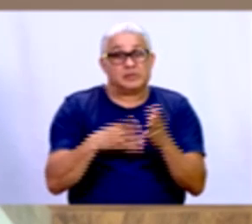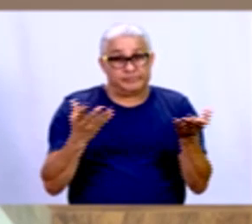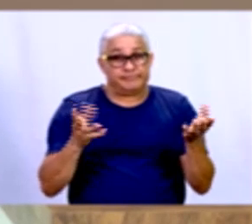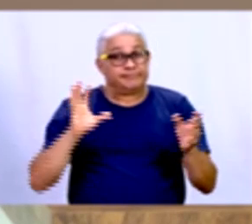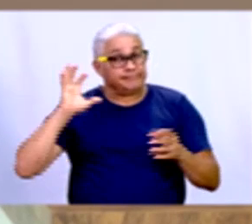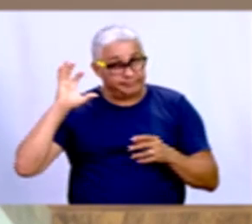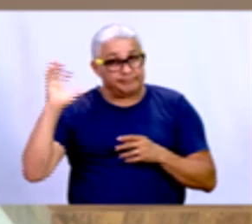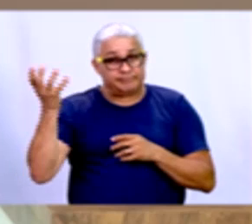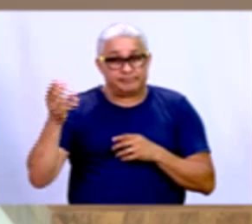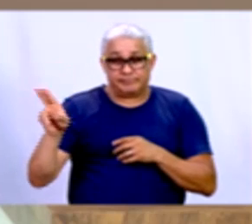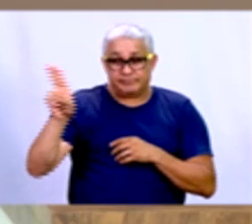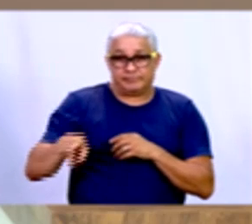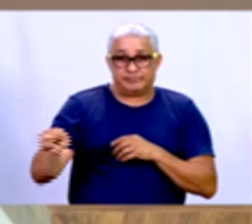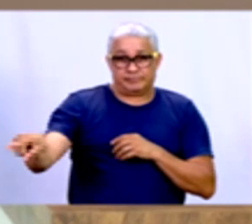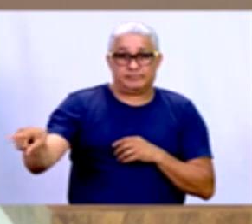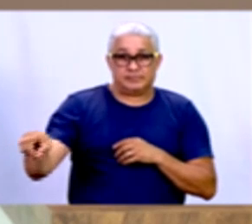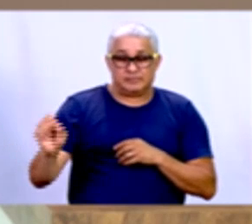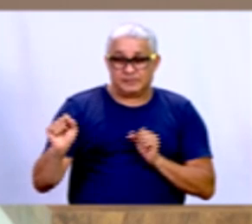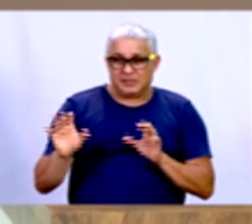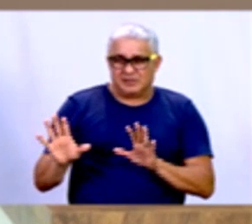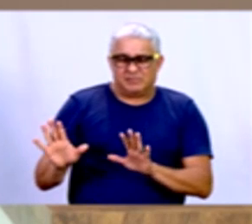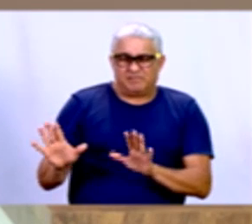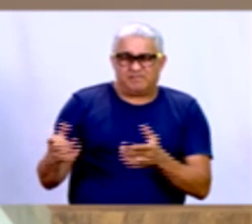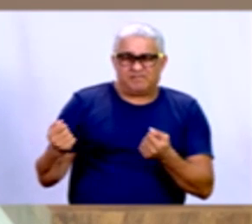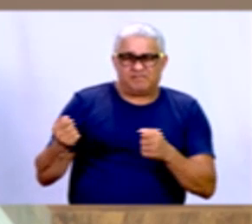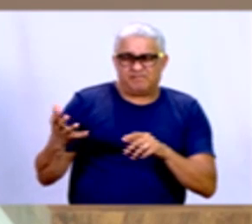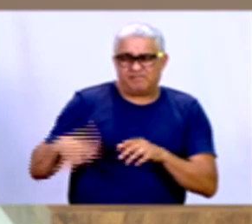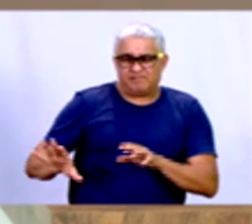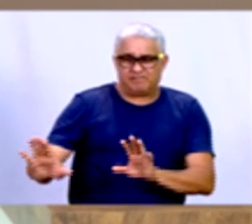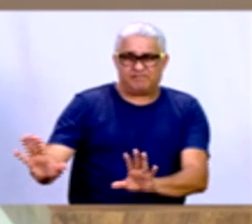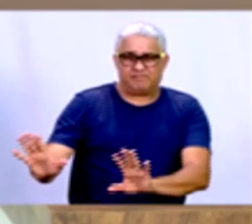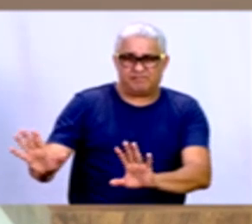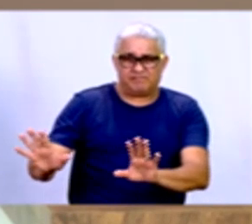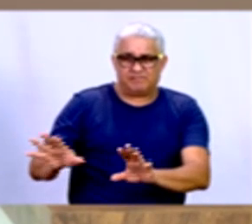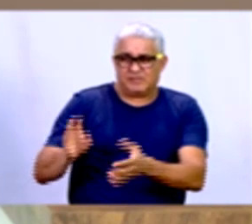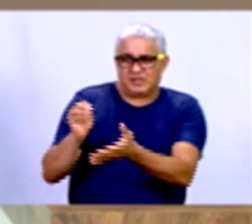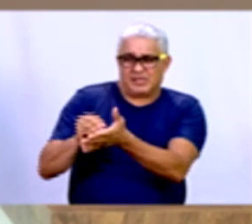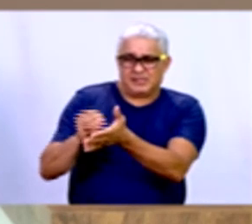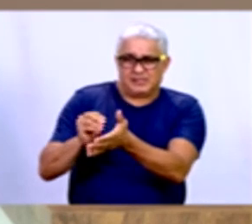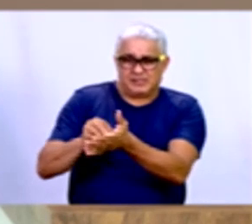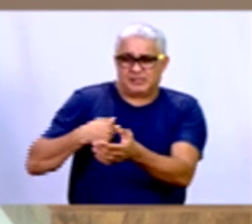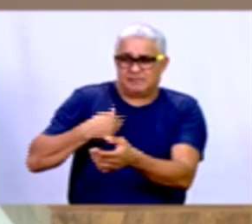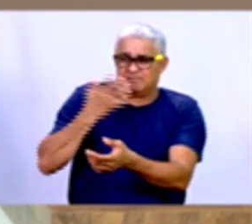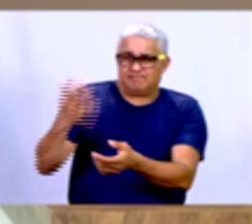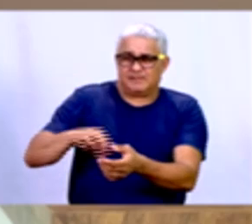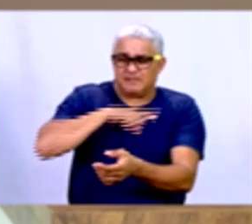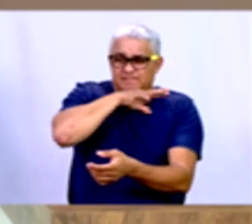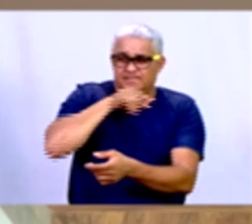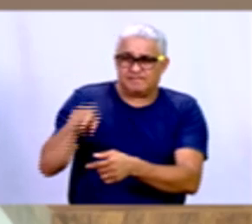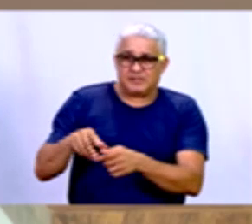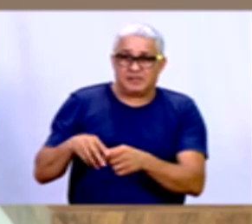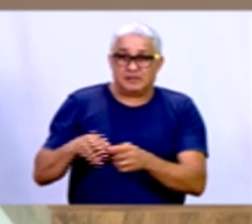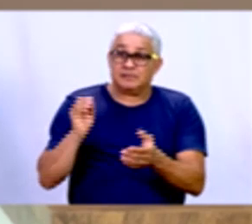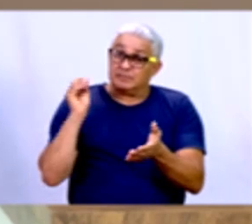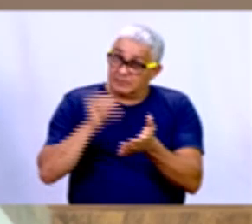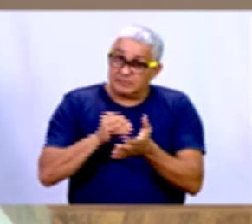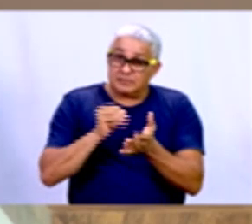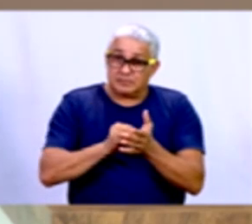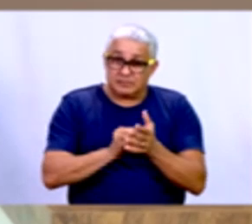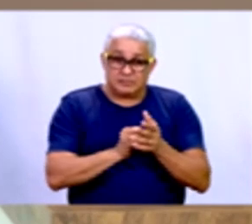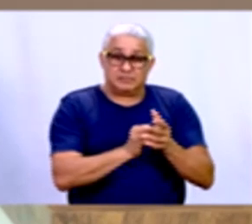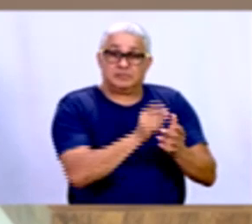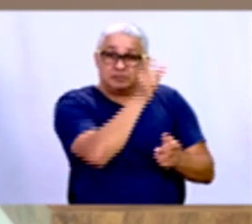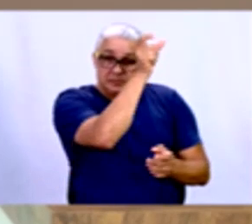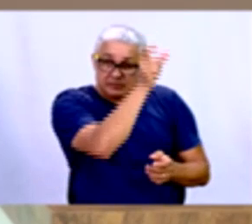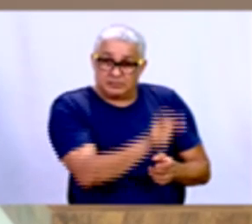chegar no final, ele tenha uma certa resistência. Então isso aconteceu. Ficou faltando ali uma sensibilidade do lado desenvolvedor para